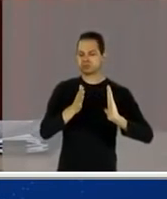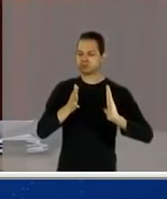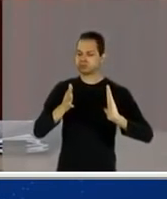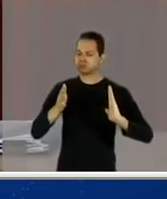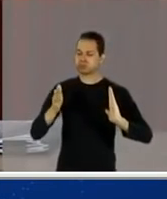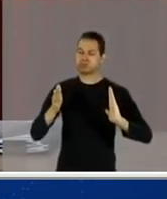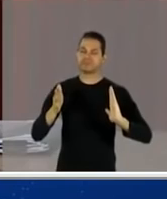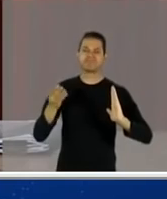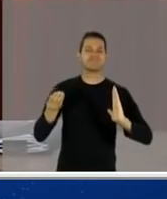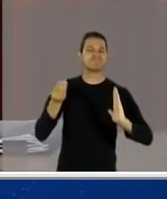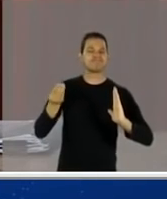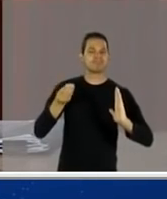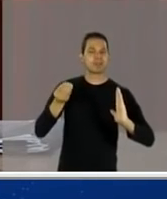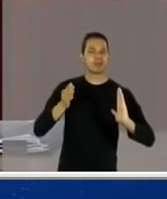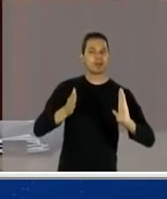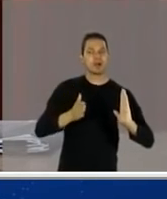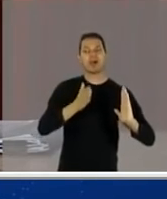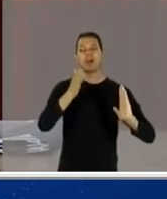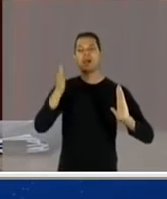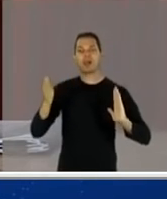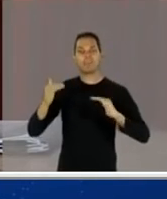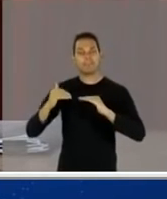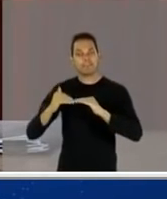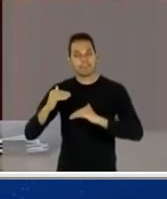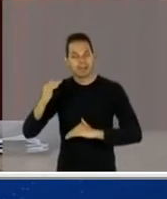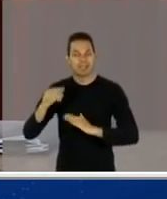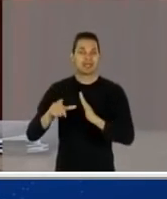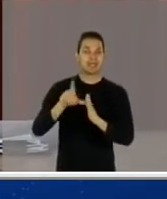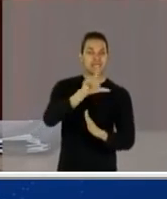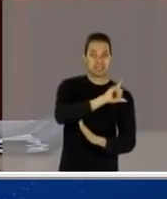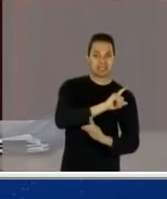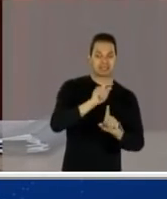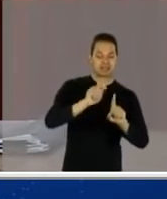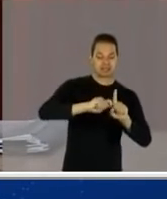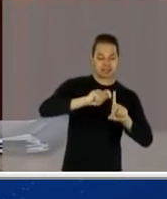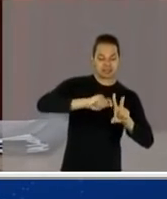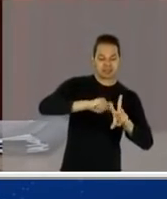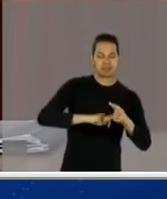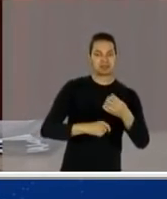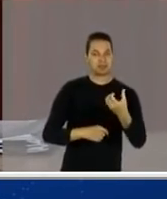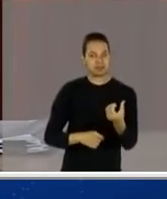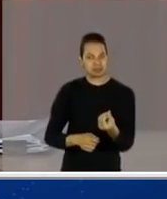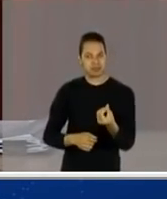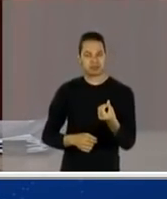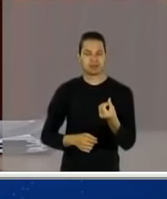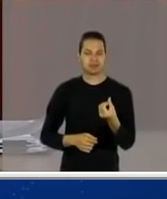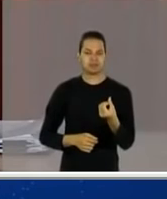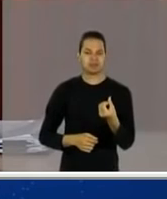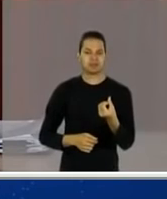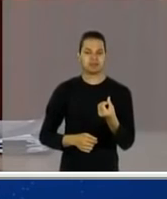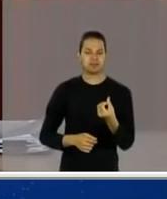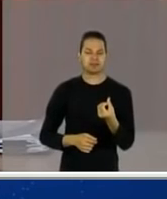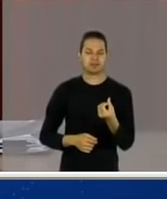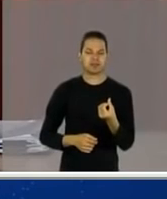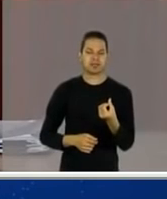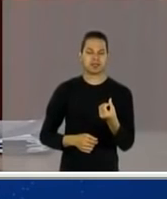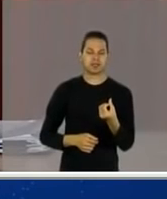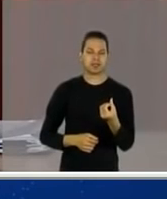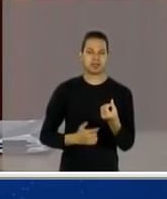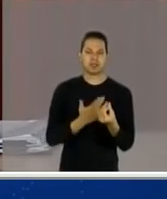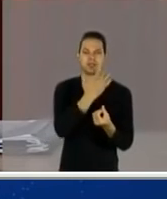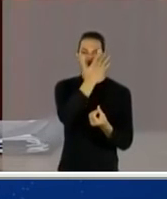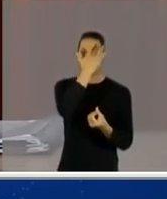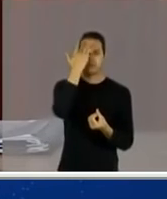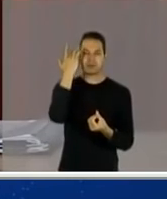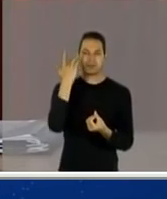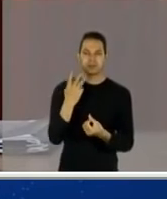fazem alguém acha a justiça brasileira principal principalmente o nosso Supremo Tribunal Federal competente ou será que é um